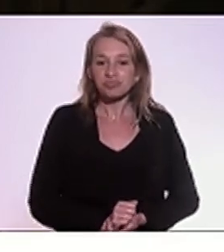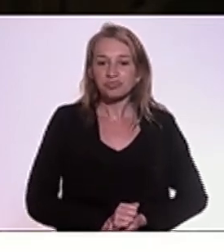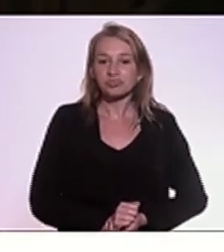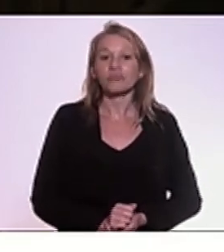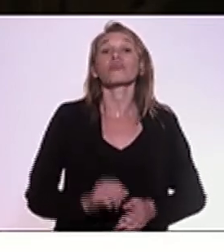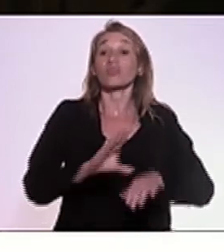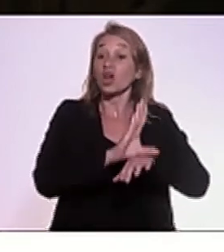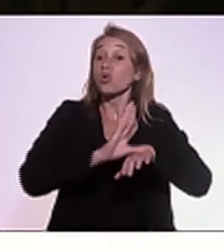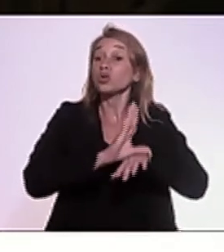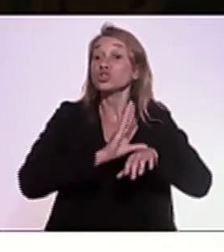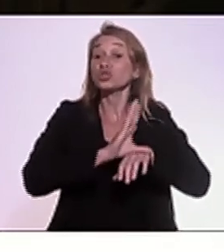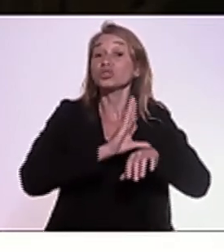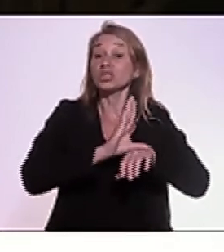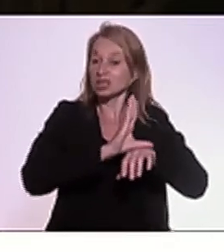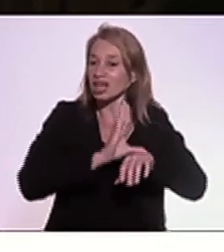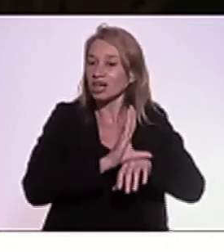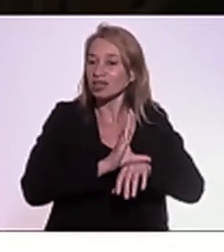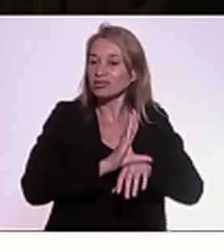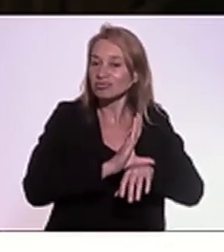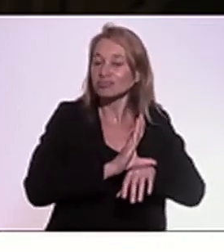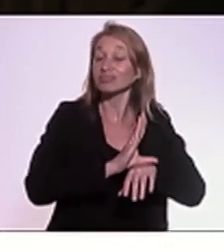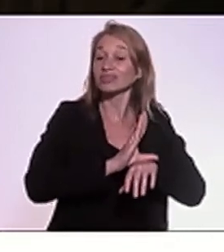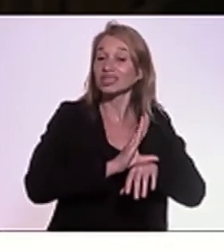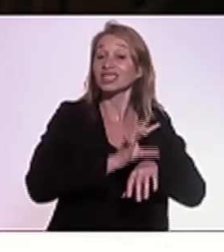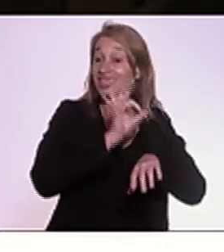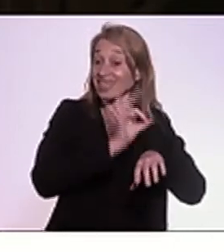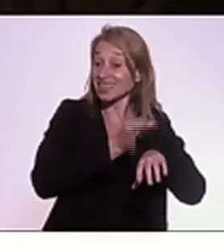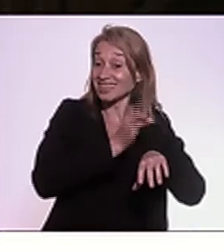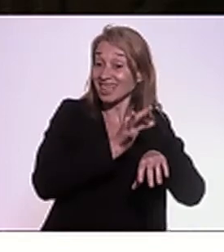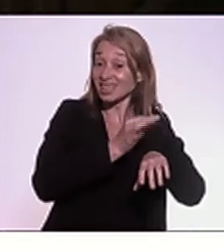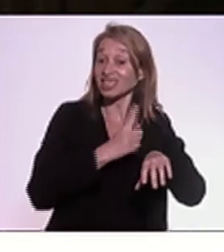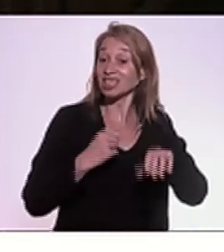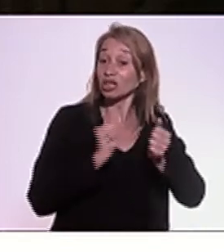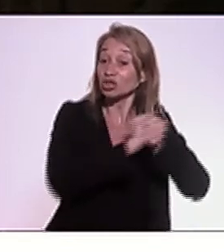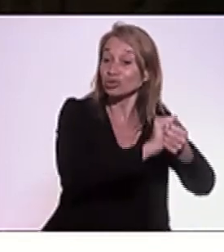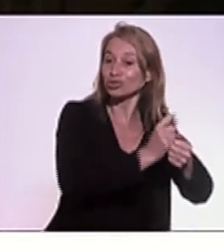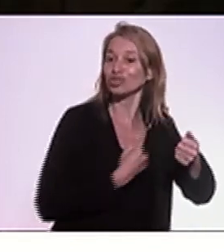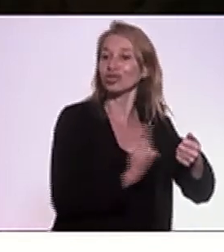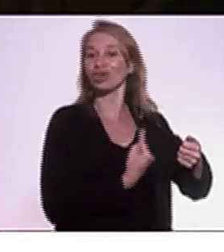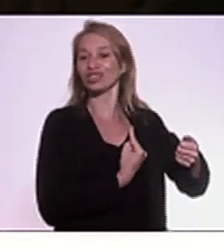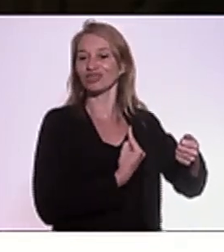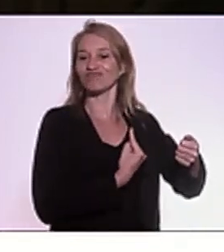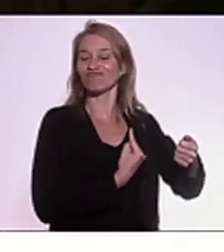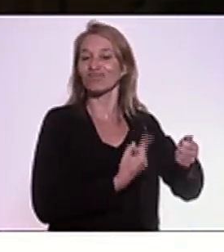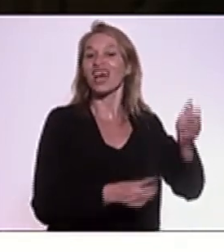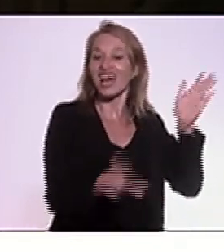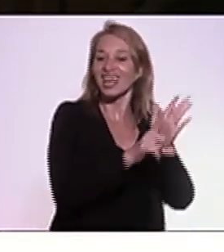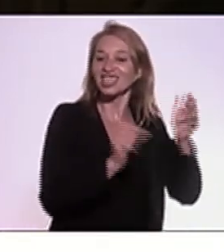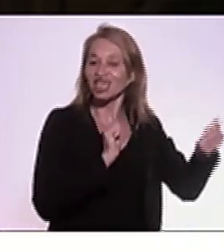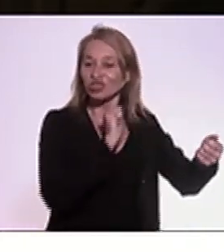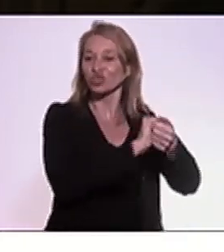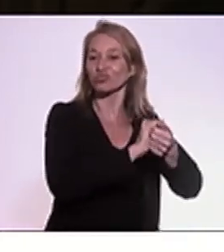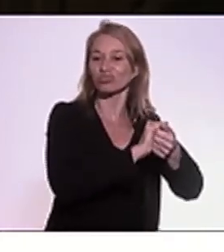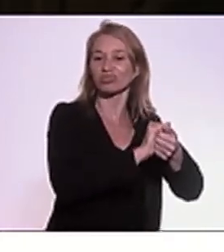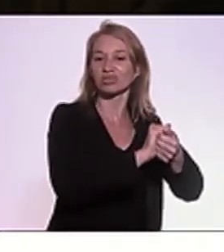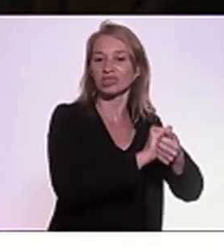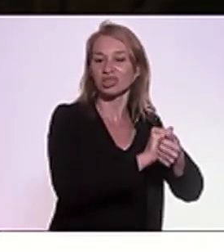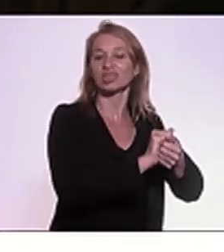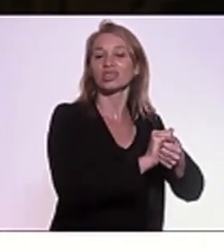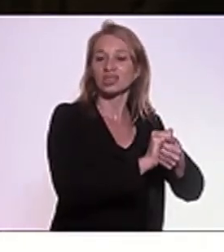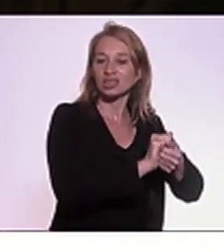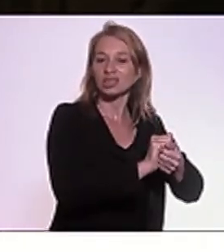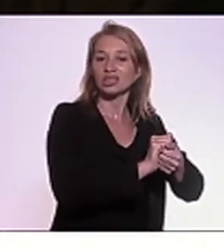a Constituição, quando os diplomas legais estão do nosso lado, estão em nosso favor, estão em favor